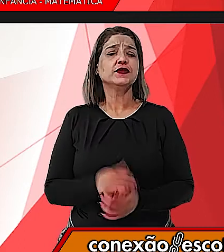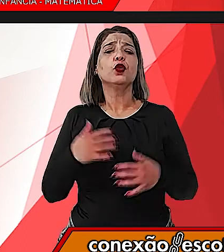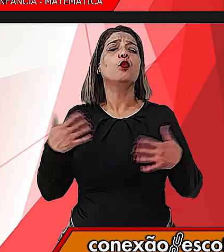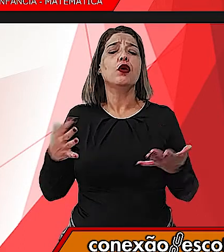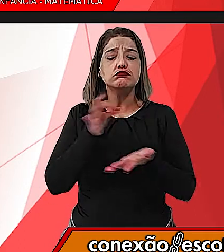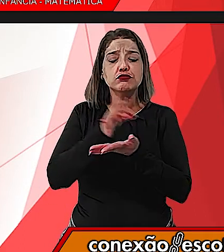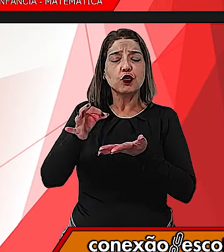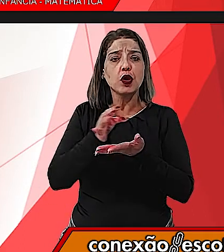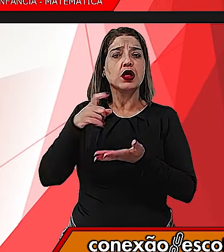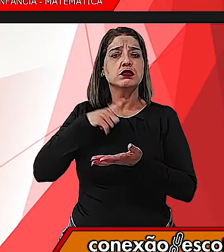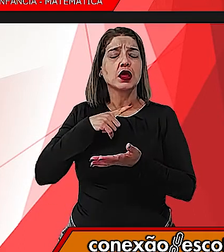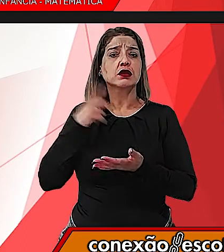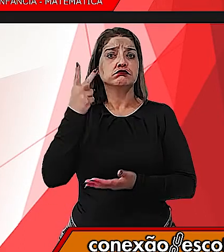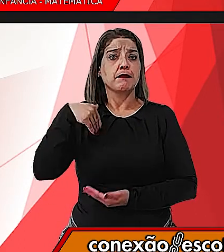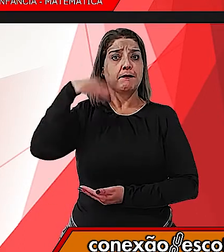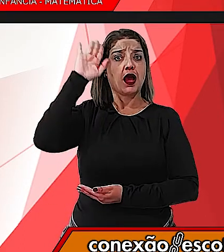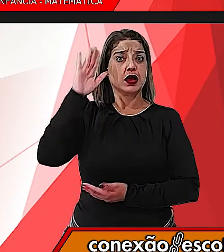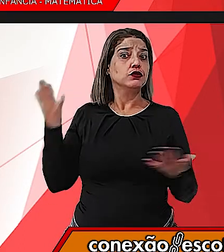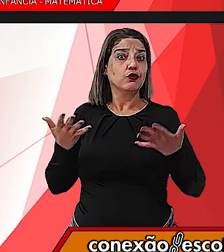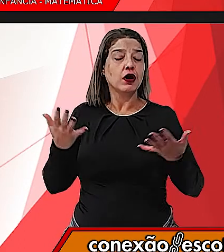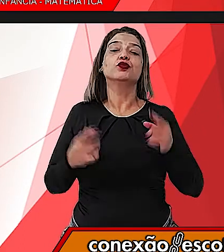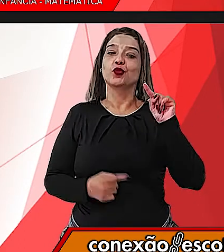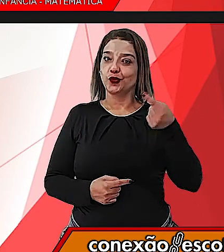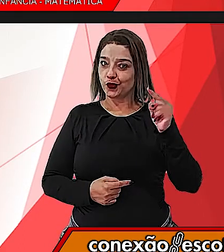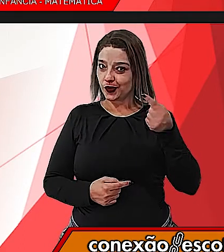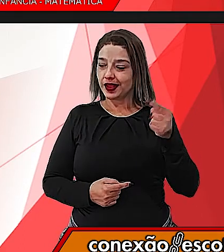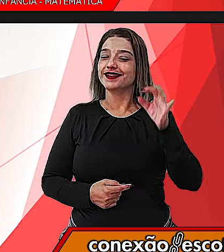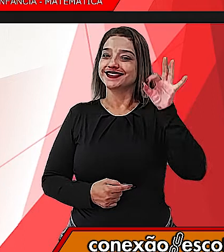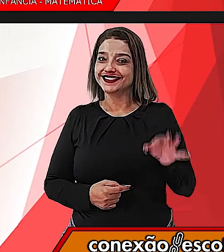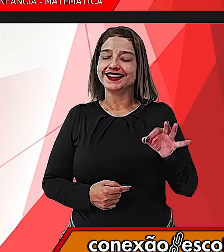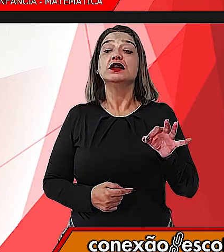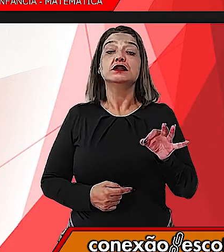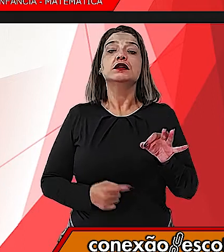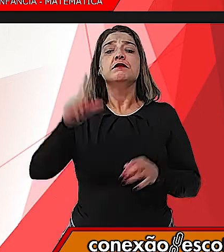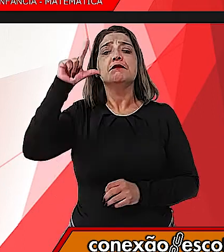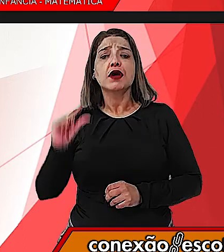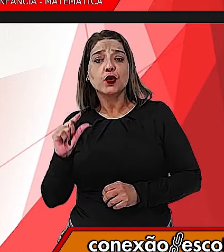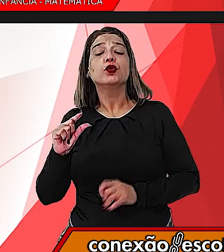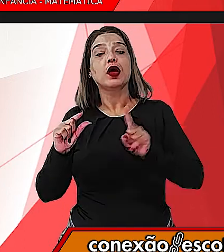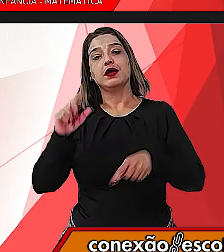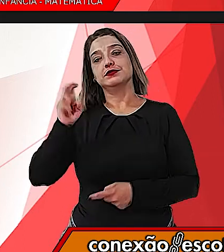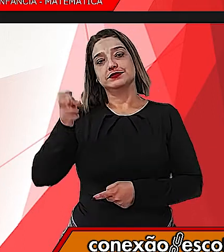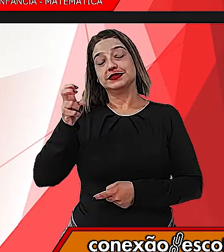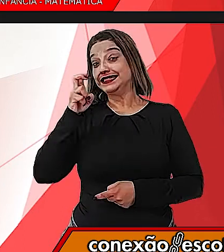Qual é a moeda de maior valor? R$1, muito bem. E a de menor valor?